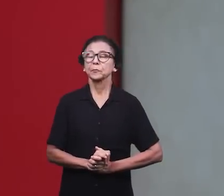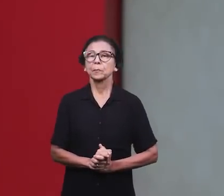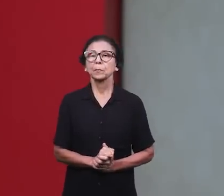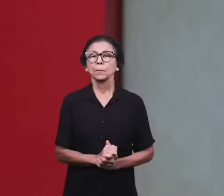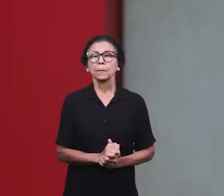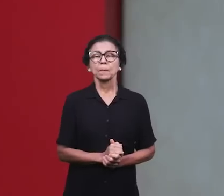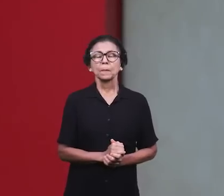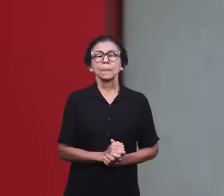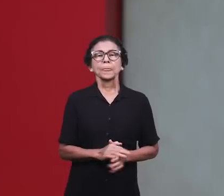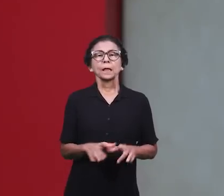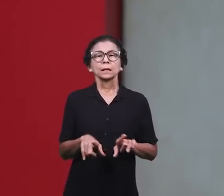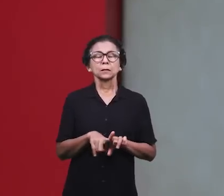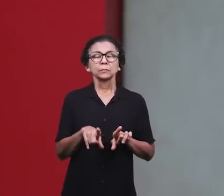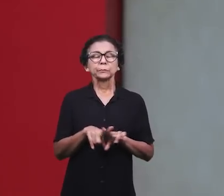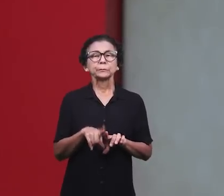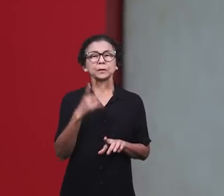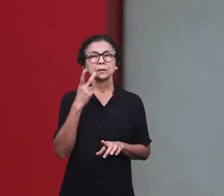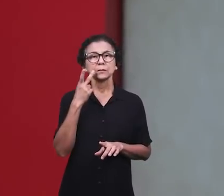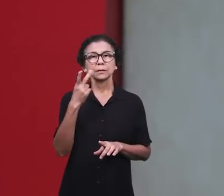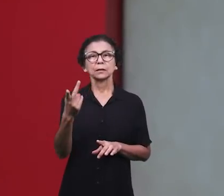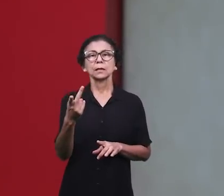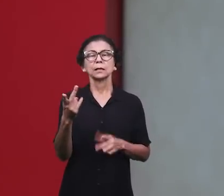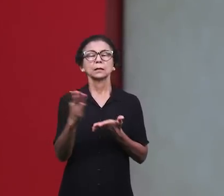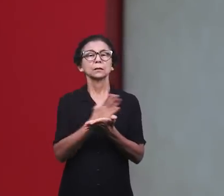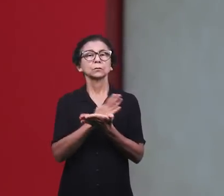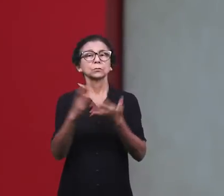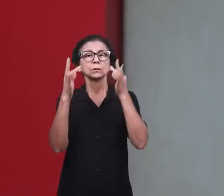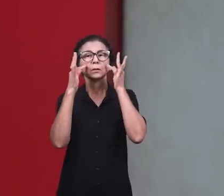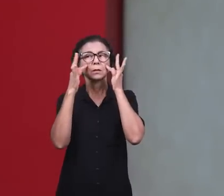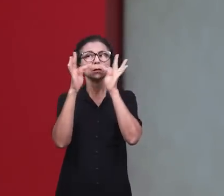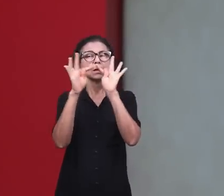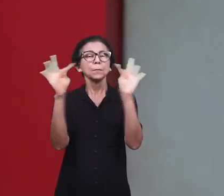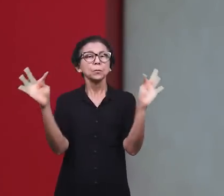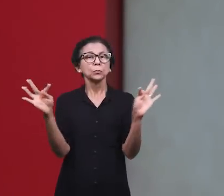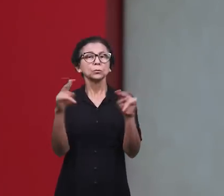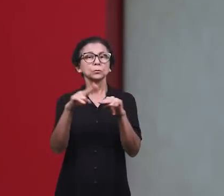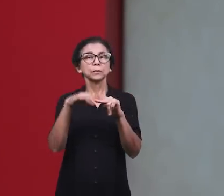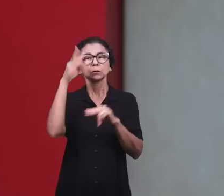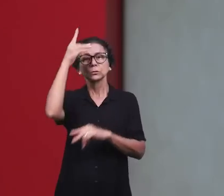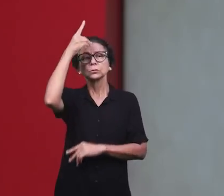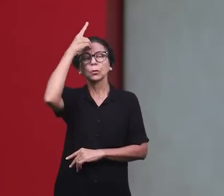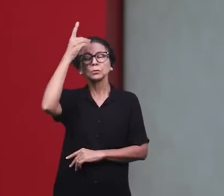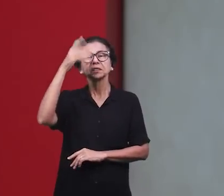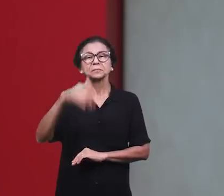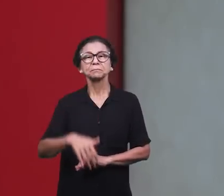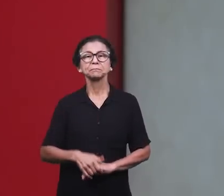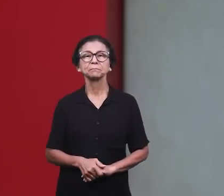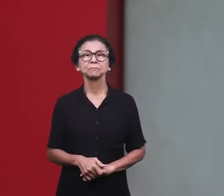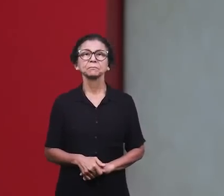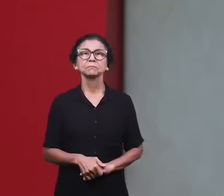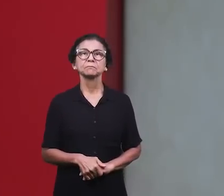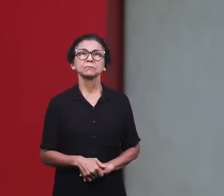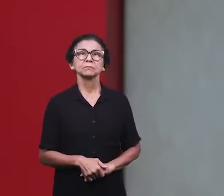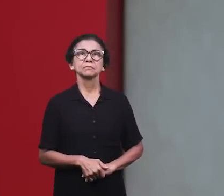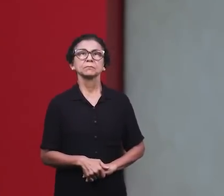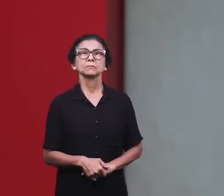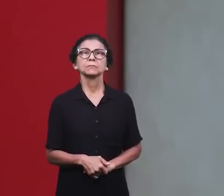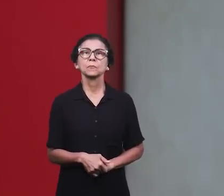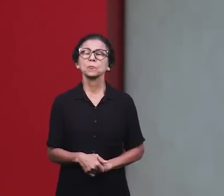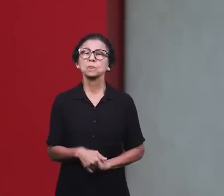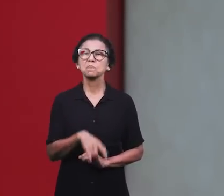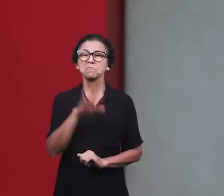falou exatamente sobre a sua situação, os segredos do seu coração que contribuiu para a sua conversão. Então estão